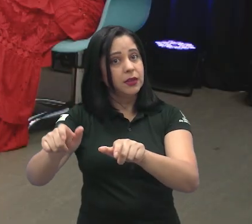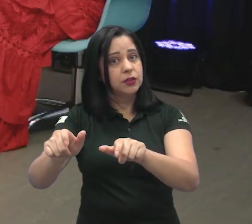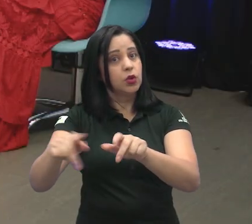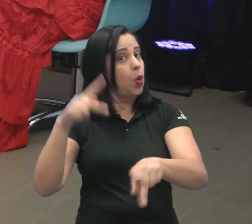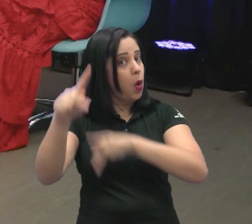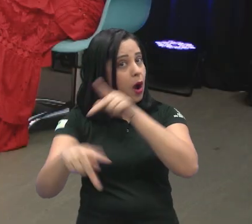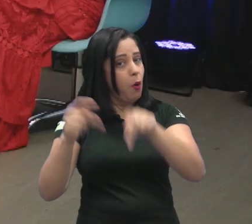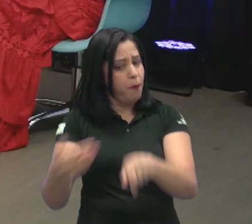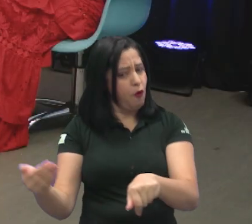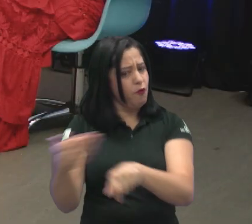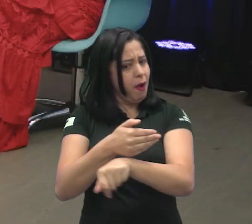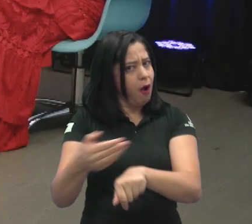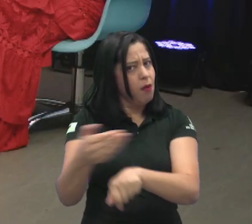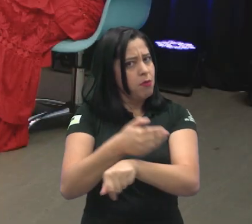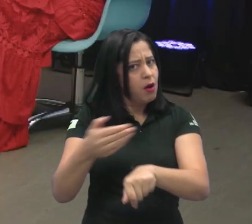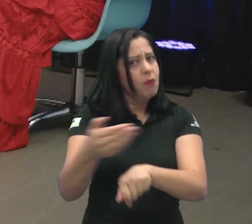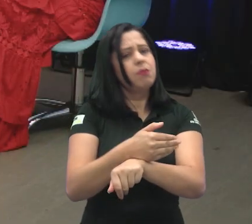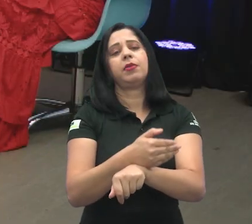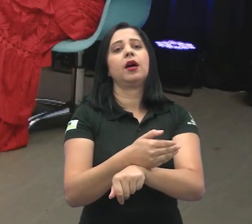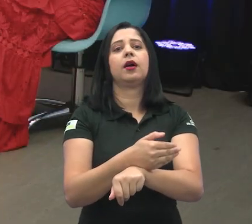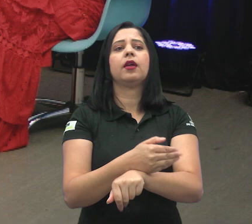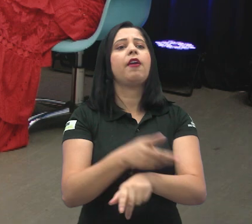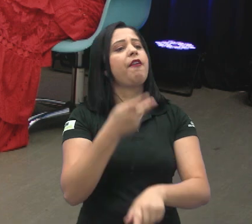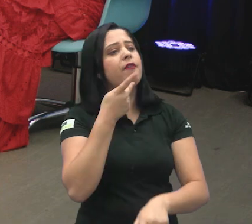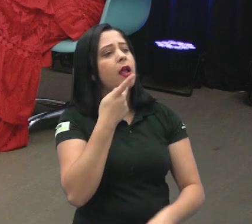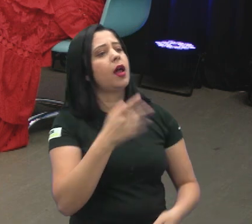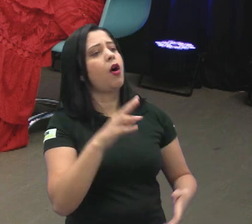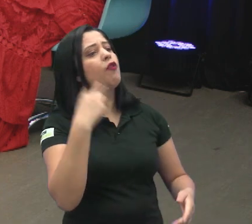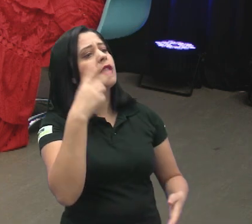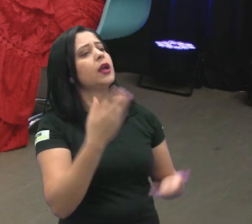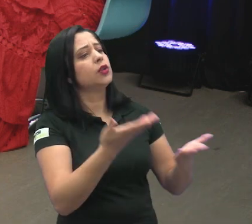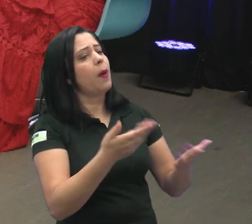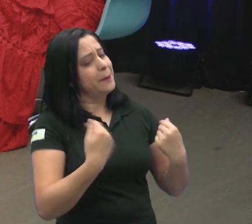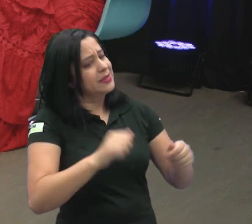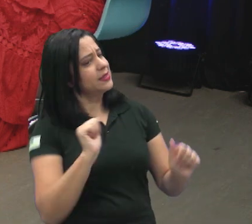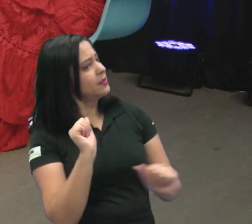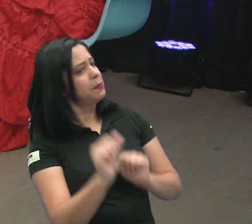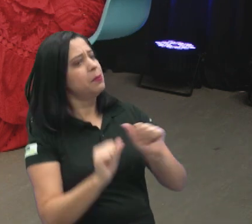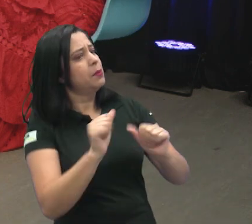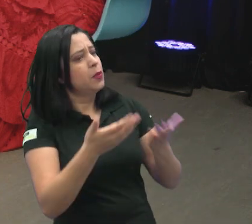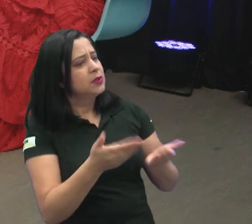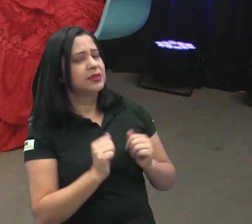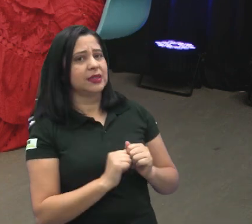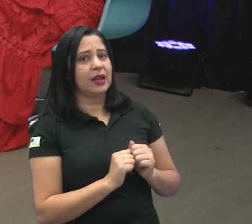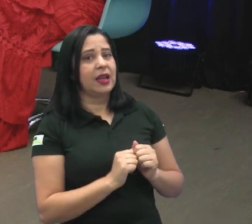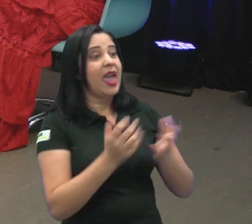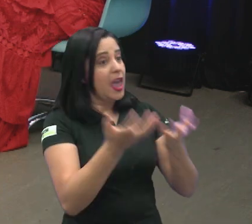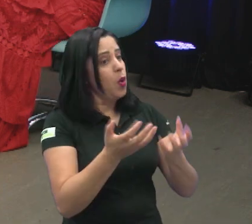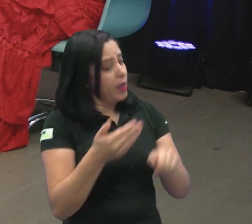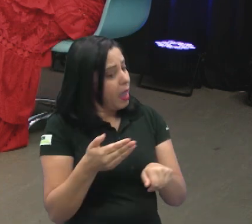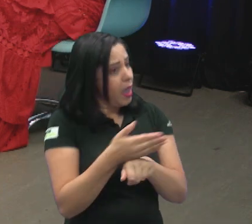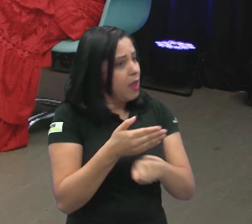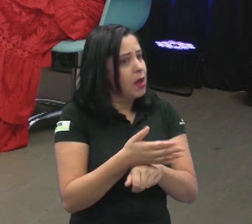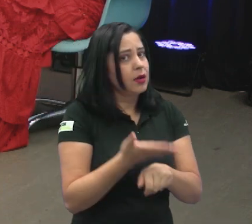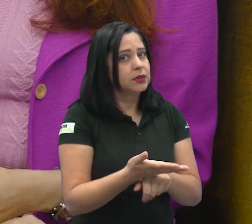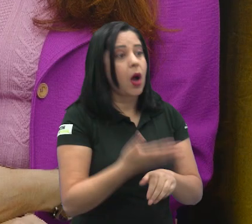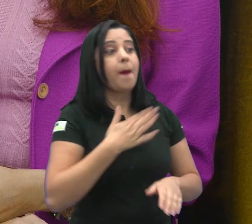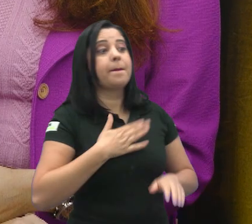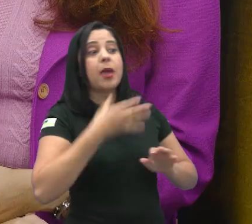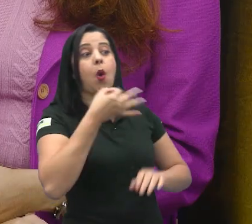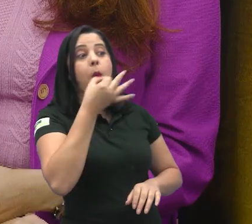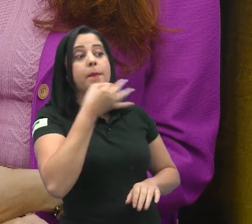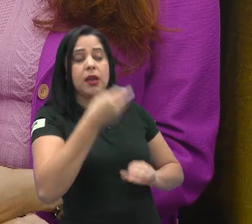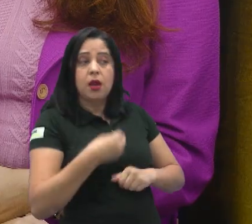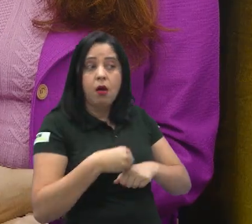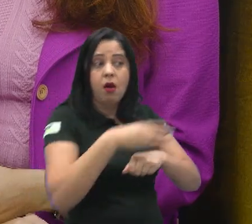trazer inclusive a população para participar e falar para o vereador, olha, vi aquilo, vamos mudar esse ponto, eu quero participar, eu trouxe